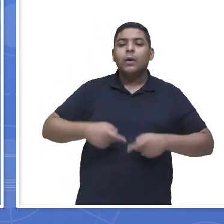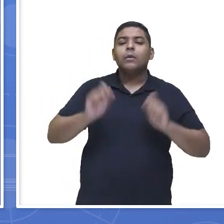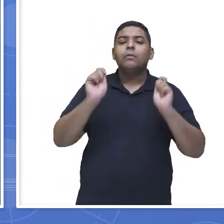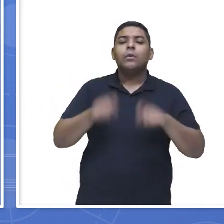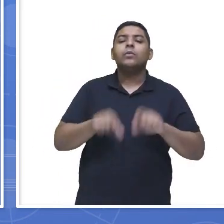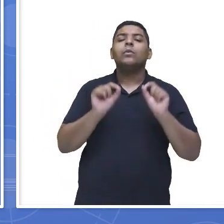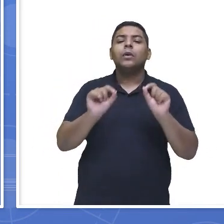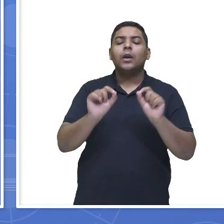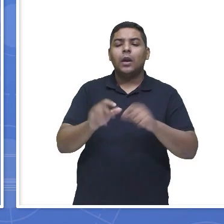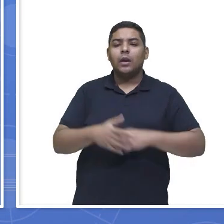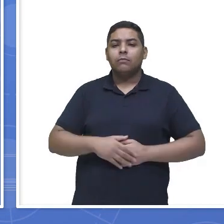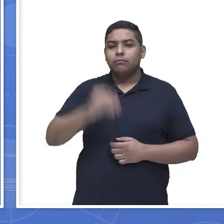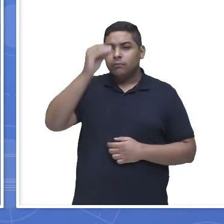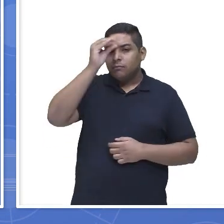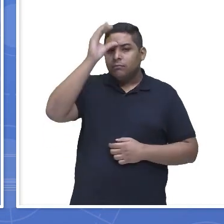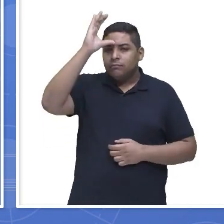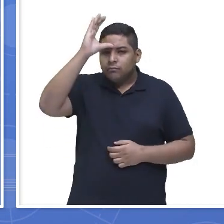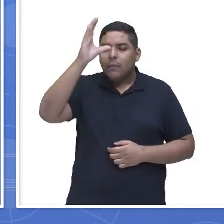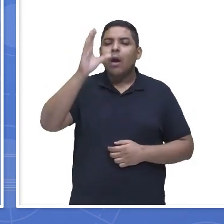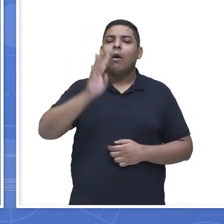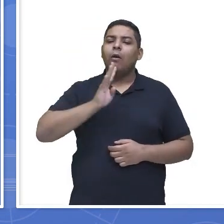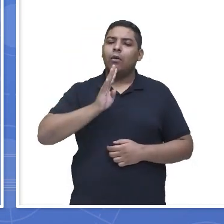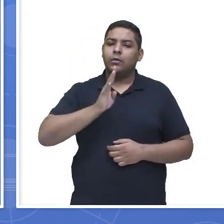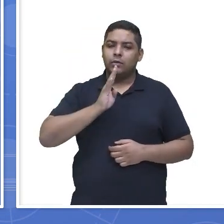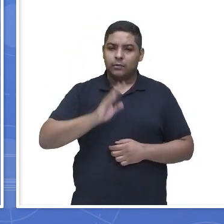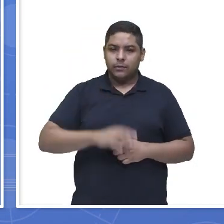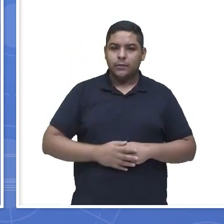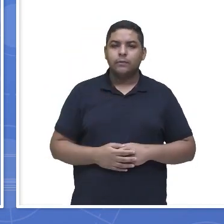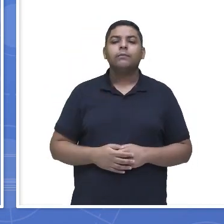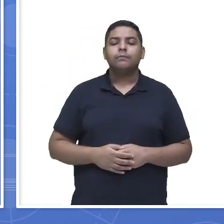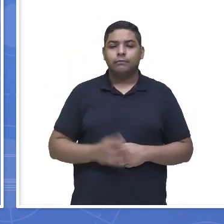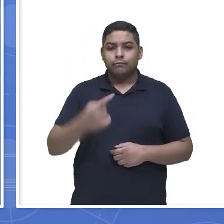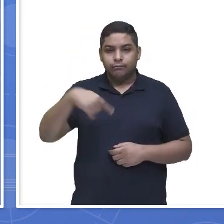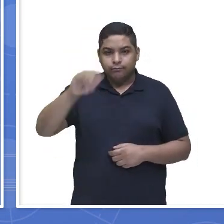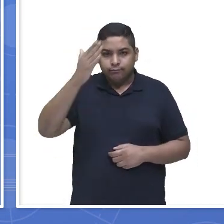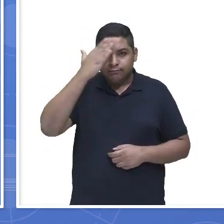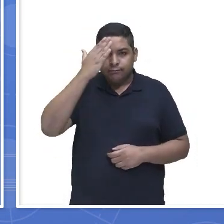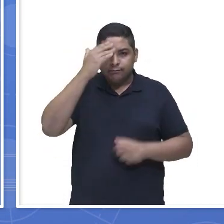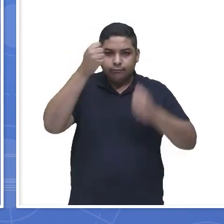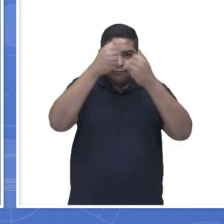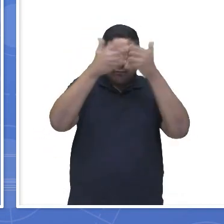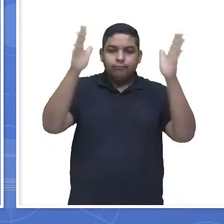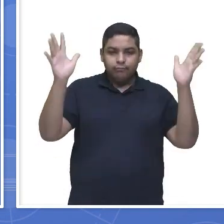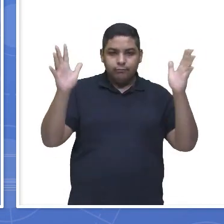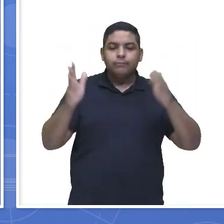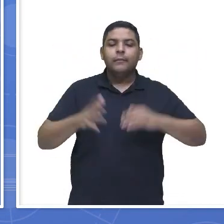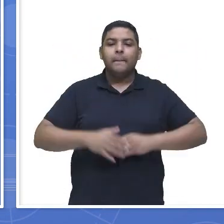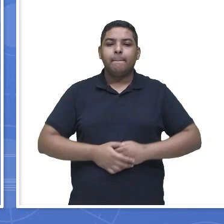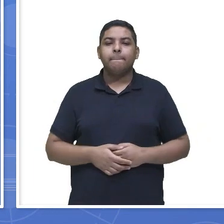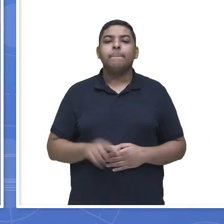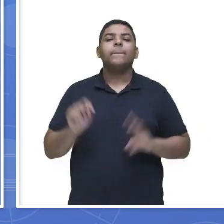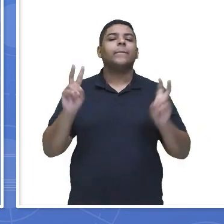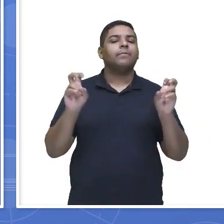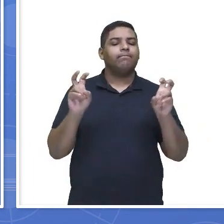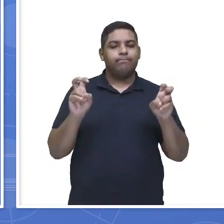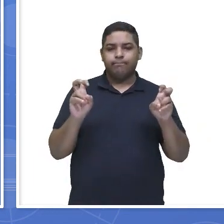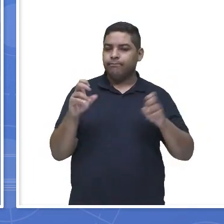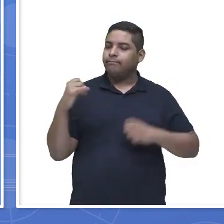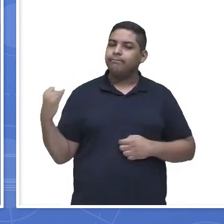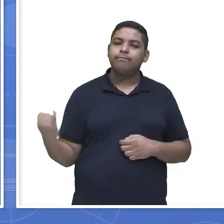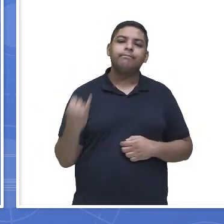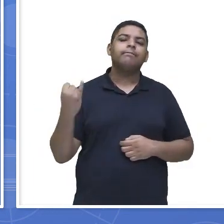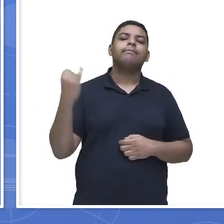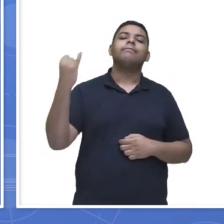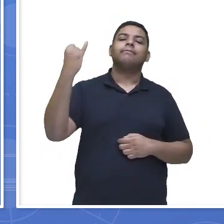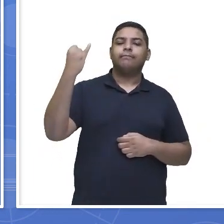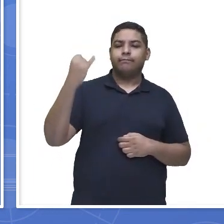conhecimento. Conseguiram entender? Conseguiram acompanhar? Vou lembrar mais uma vez, esse assunto é